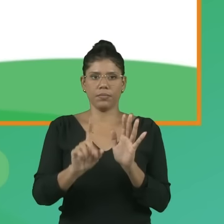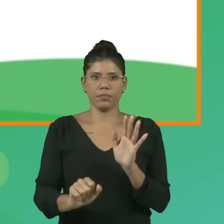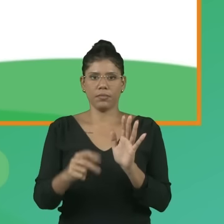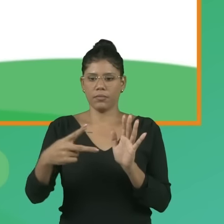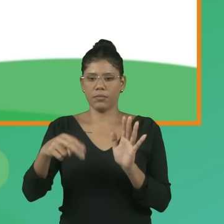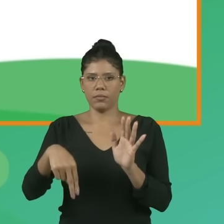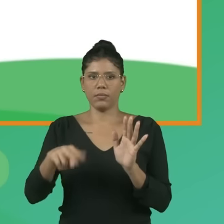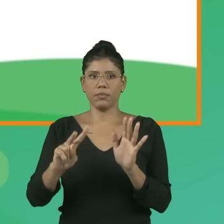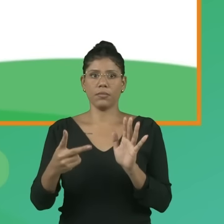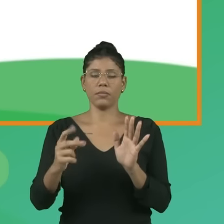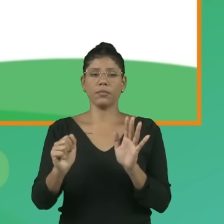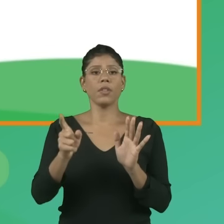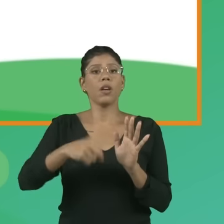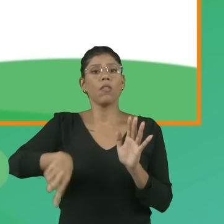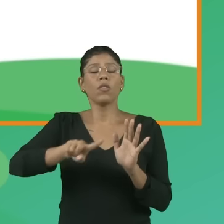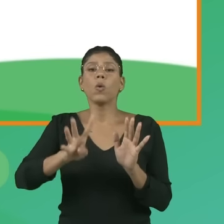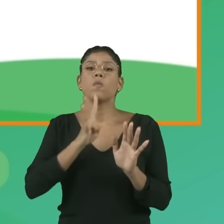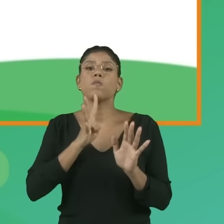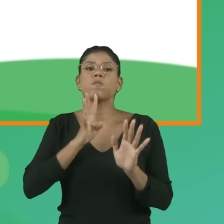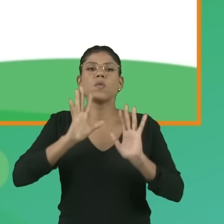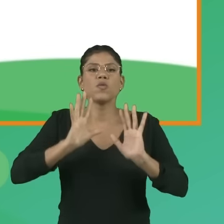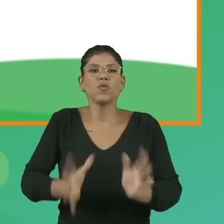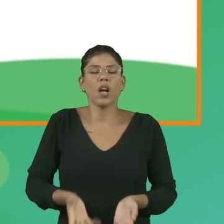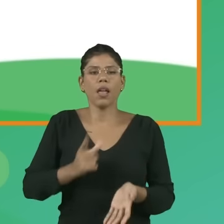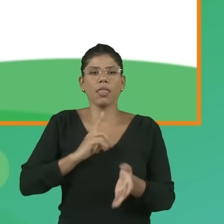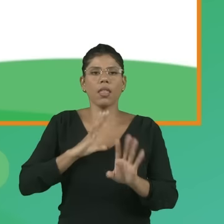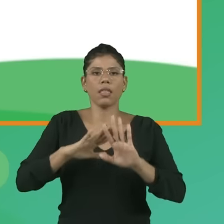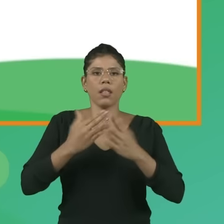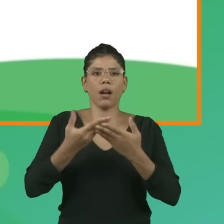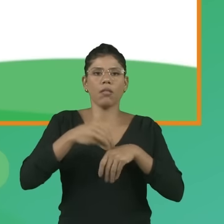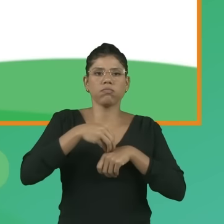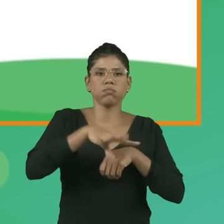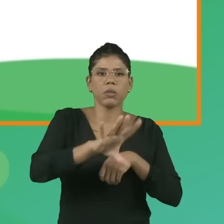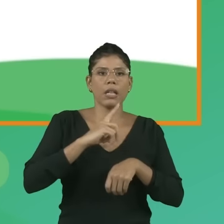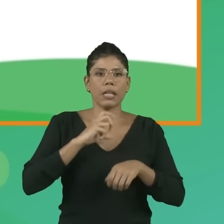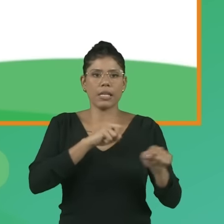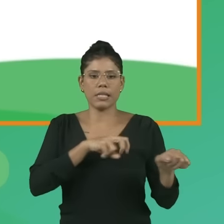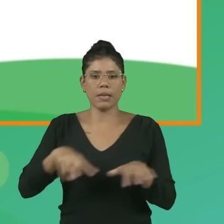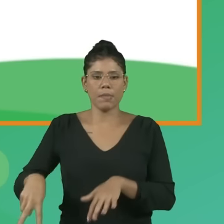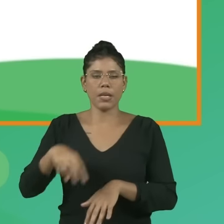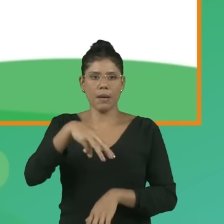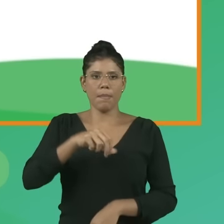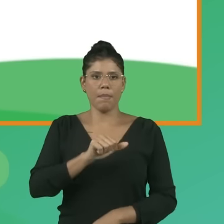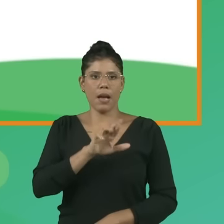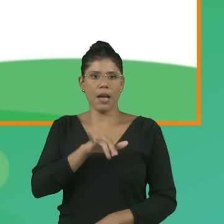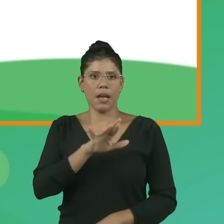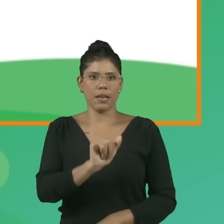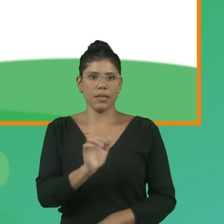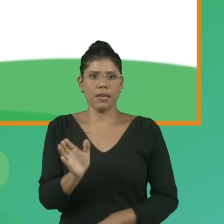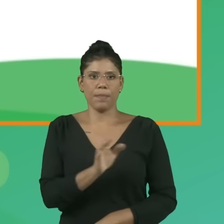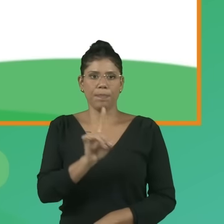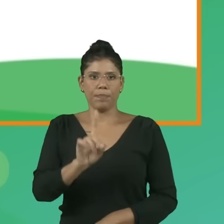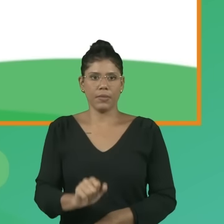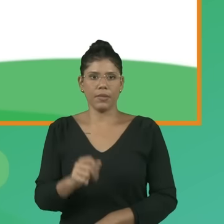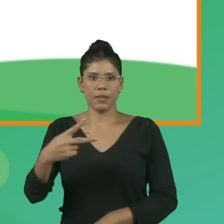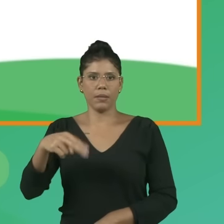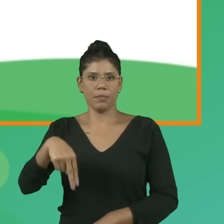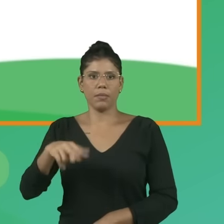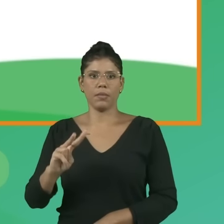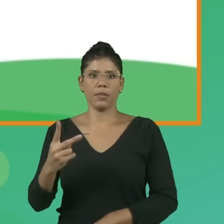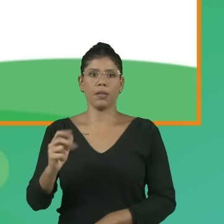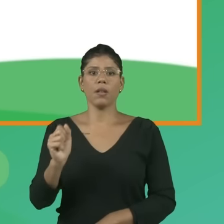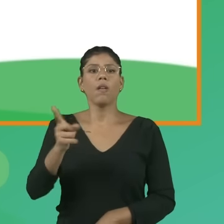difundida, que vocês conhecem bem, é trabalhado nas escolas, tem a Semana Maria da Penha nas escolas, então vocês conhecem bem